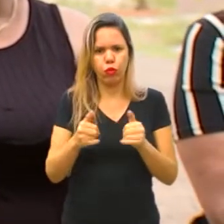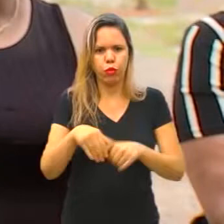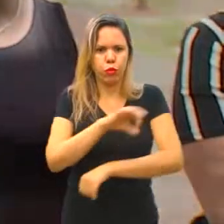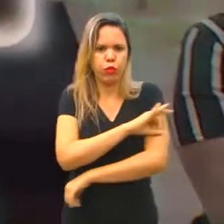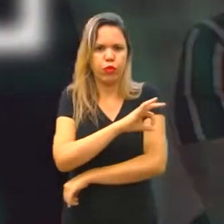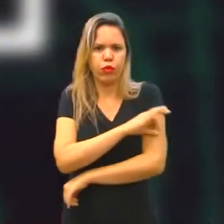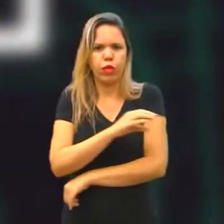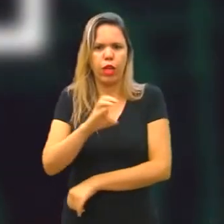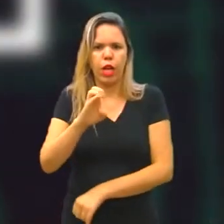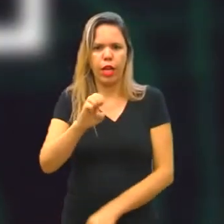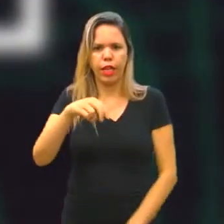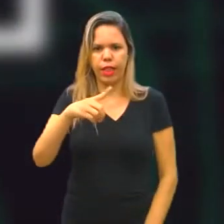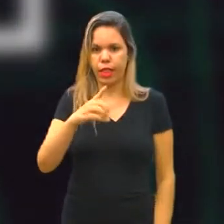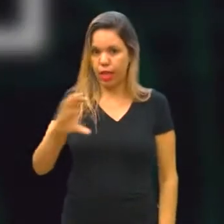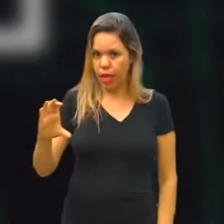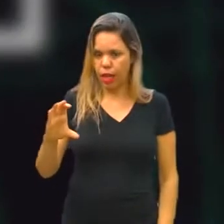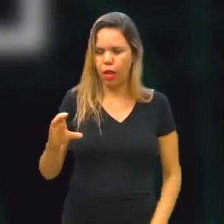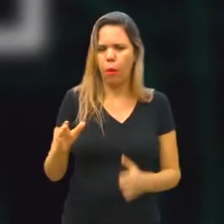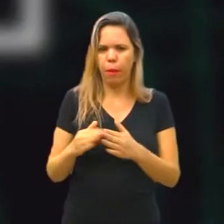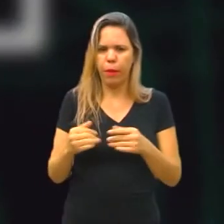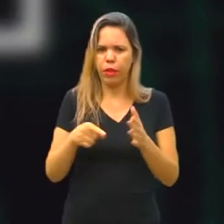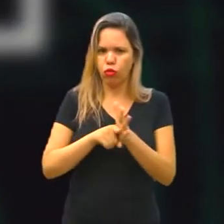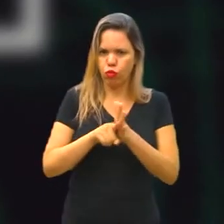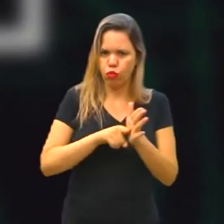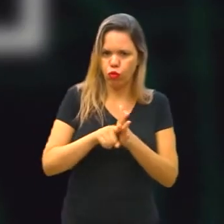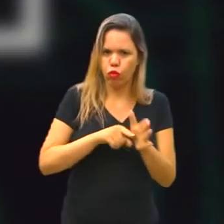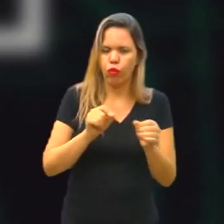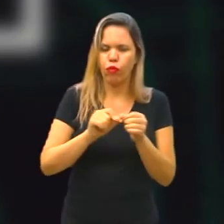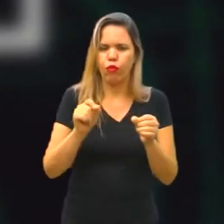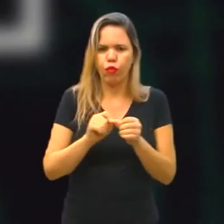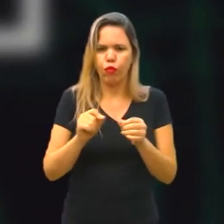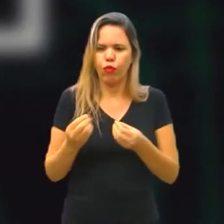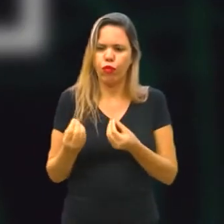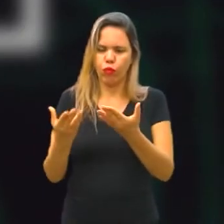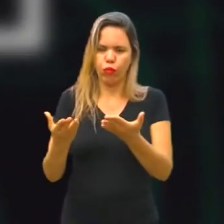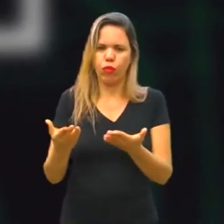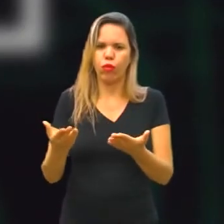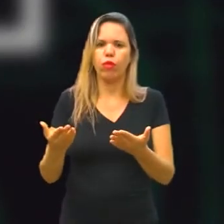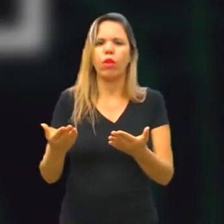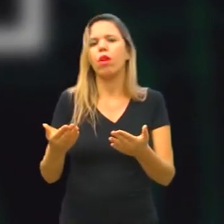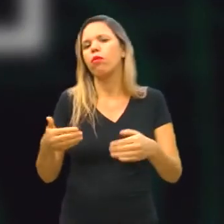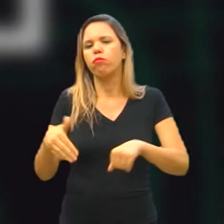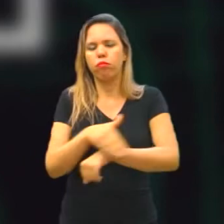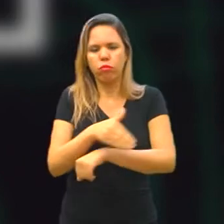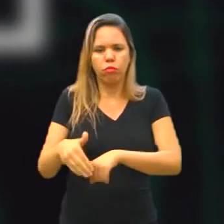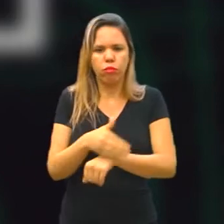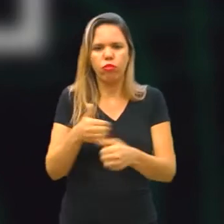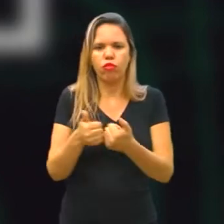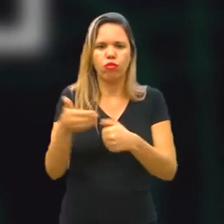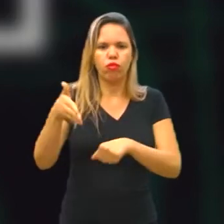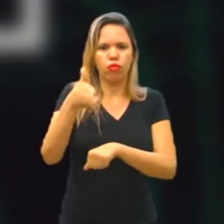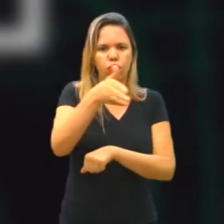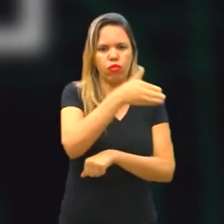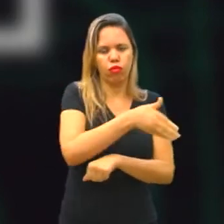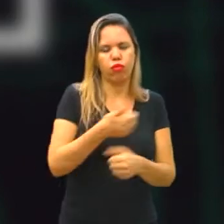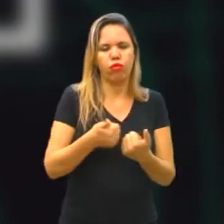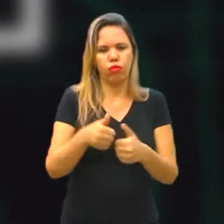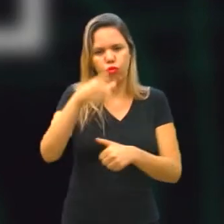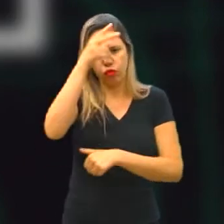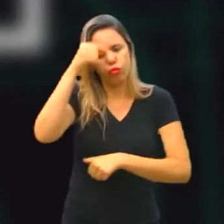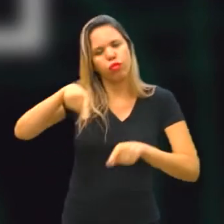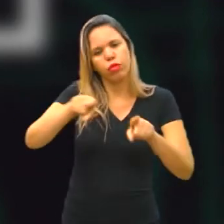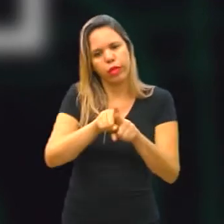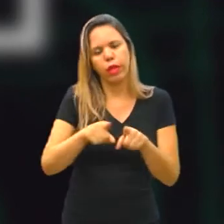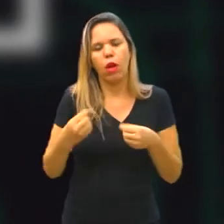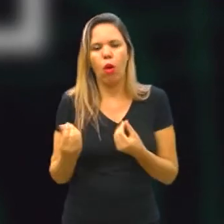indicações para a Prefeitura e a INDEC. Uma pede um estudo para que sejam colocadas linhas do transporte coletivo e